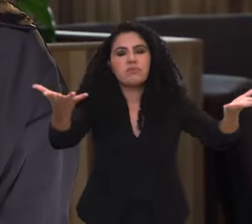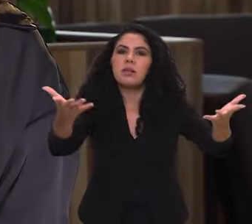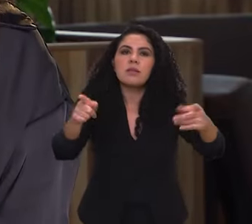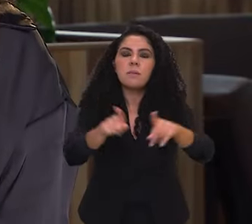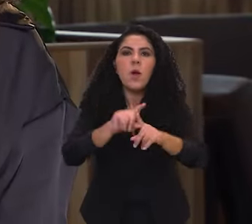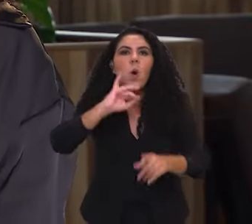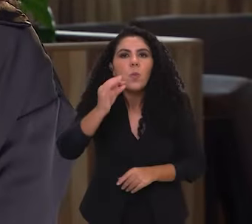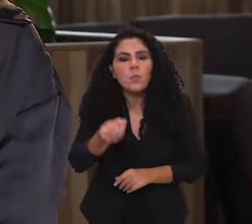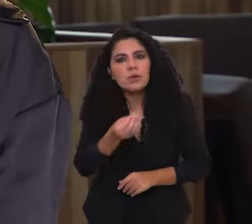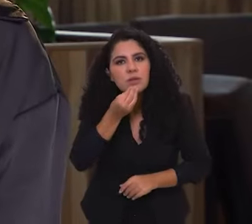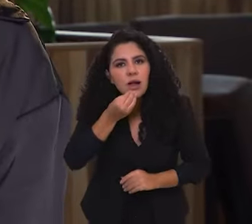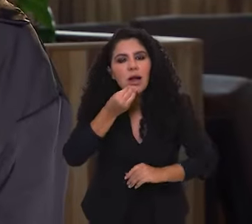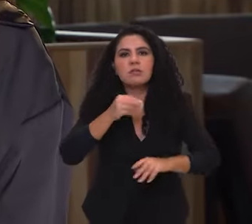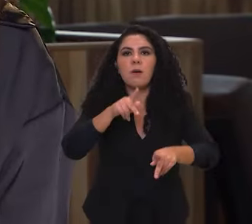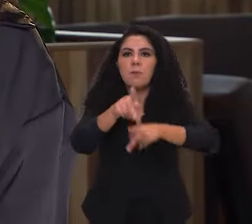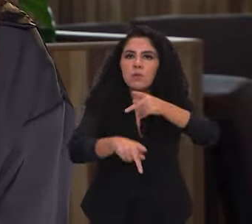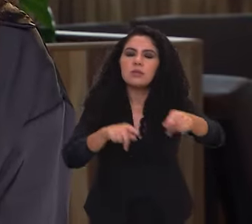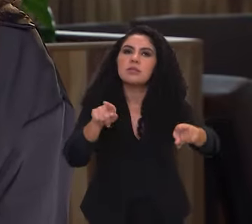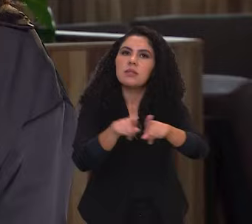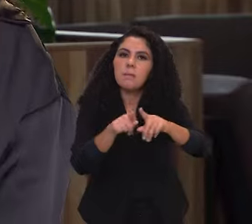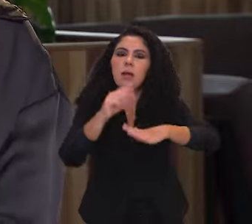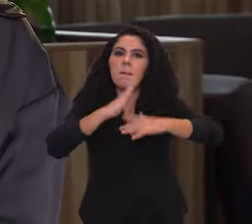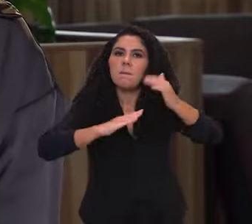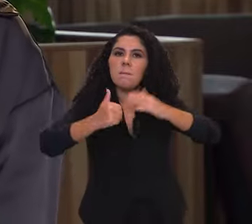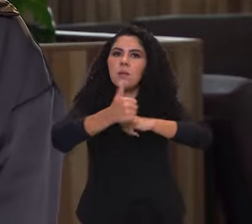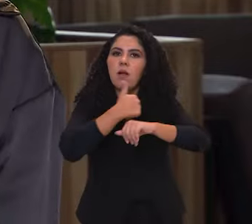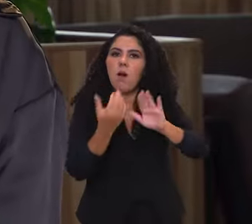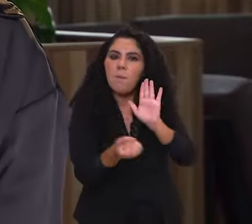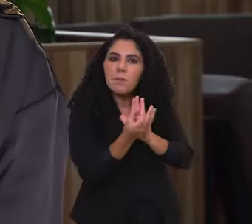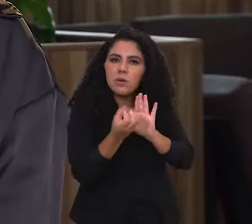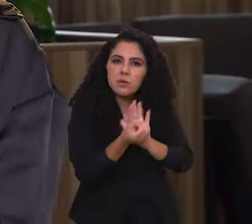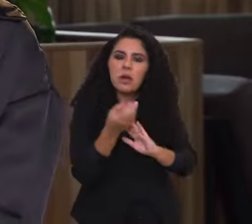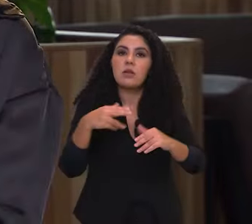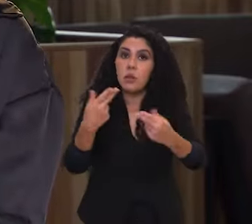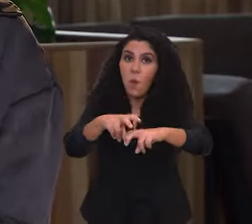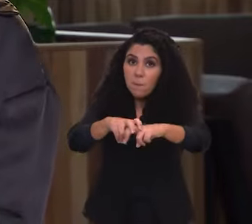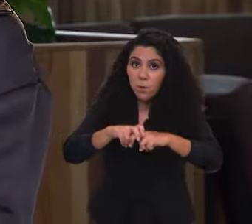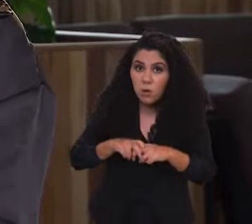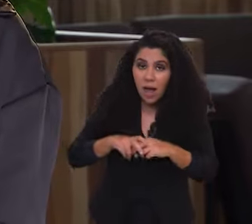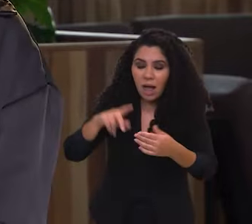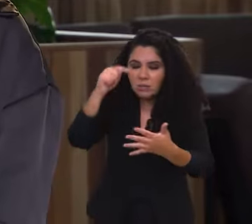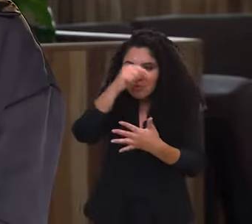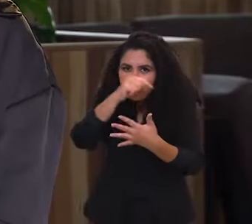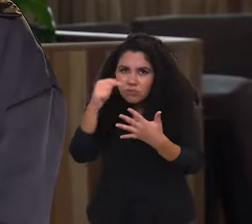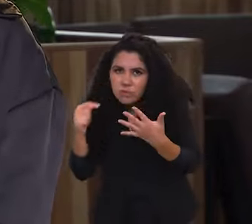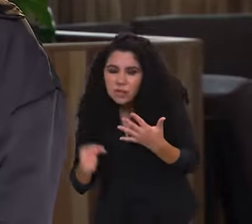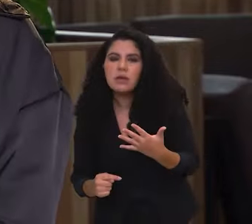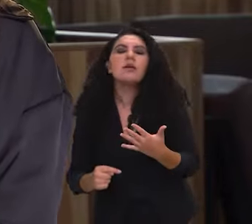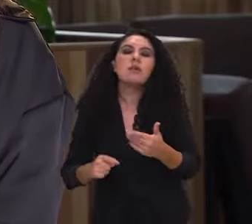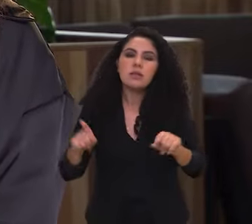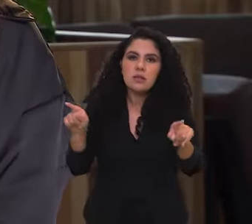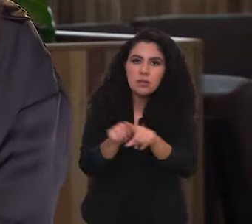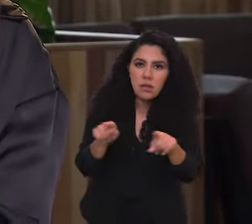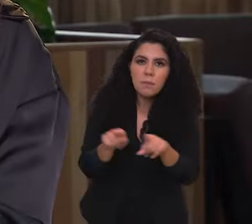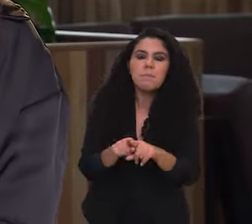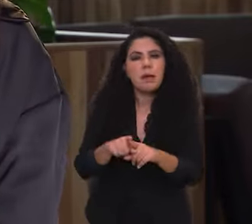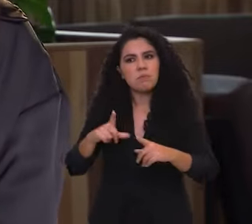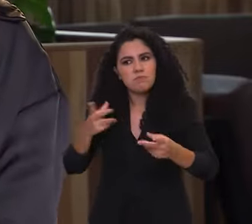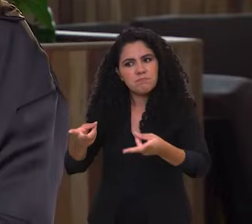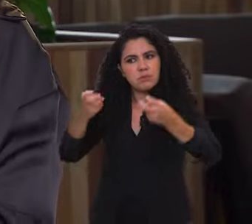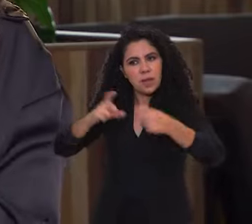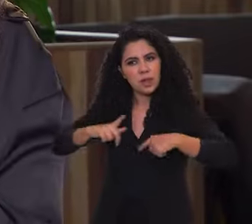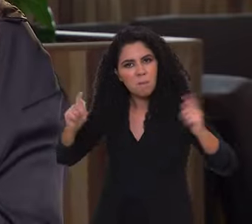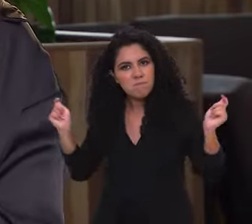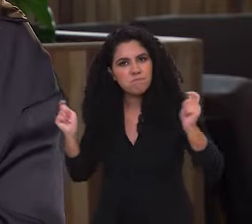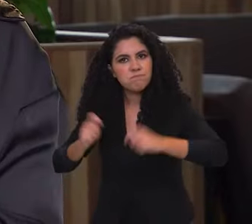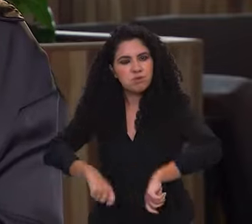oportunidades para as populações e para os produtores que estão nas regiões? Então, é considerando essa vocação produtiva e considerando o